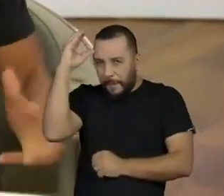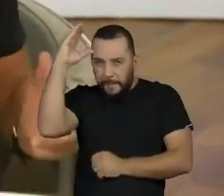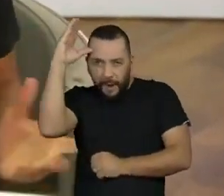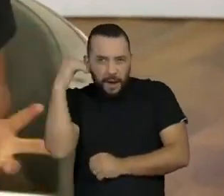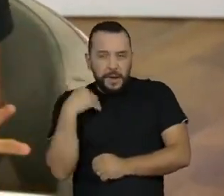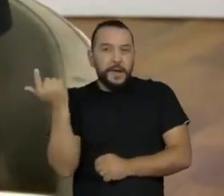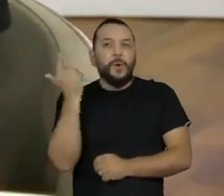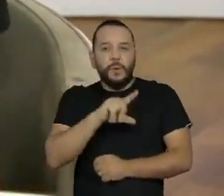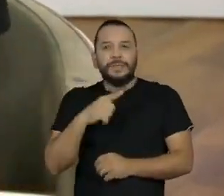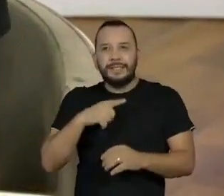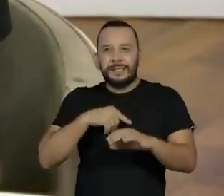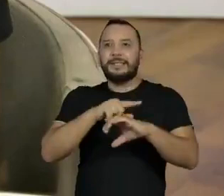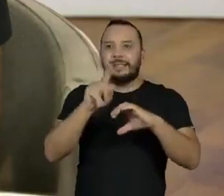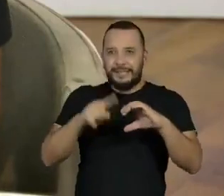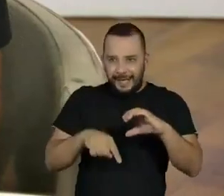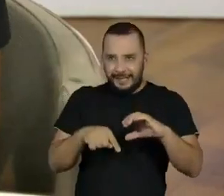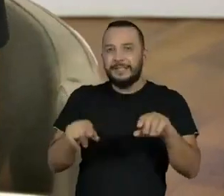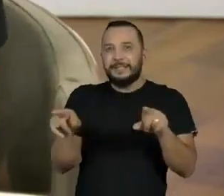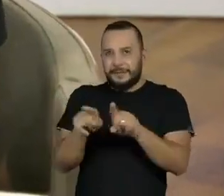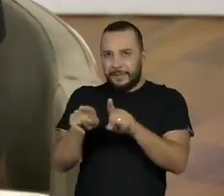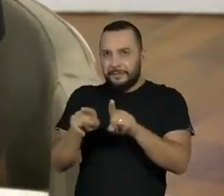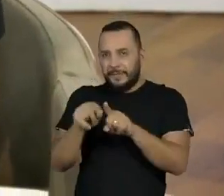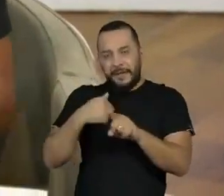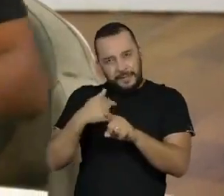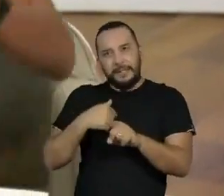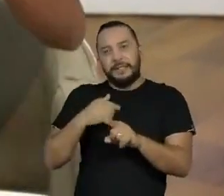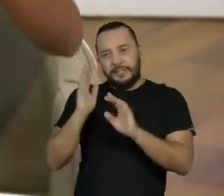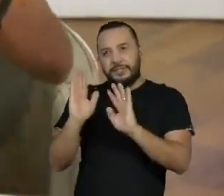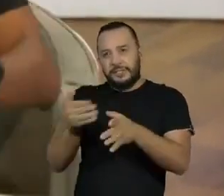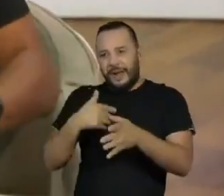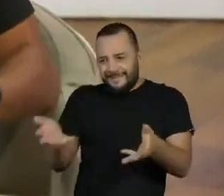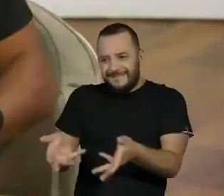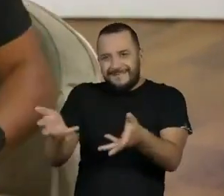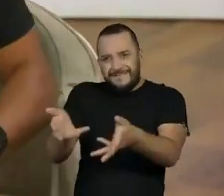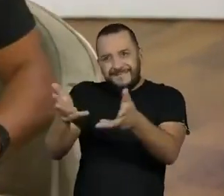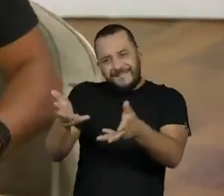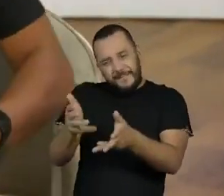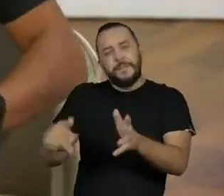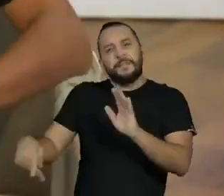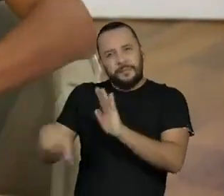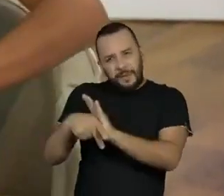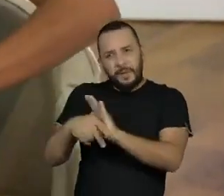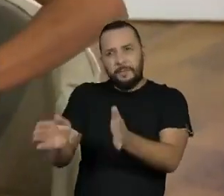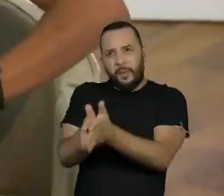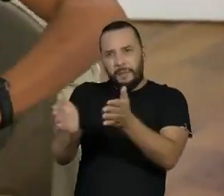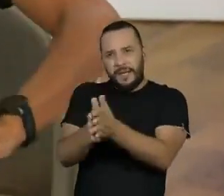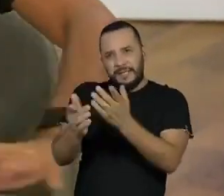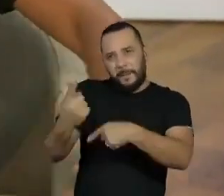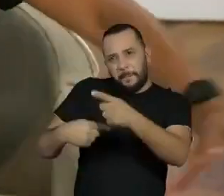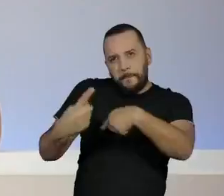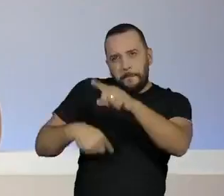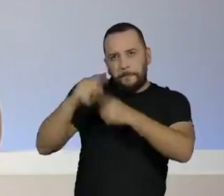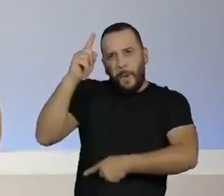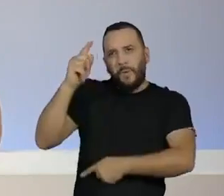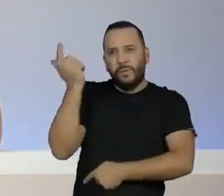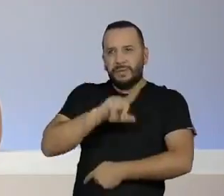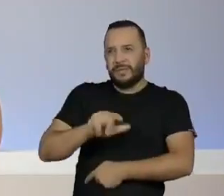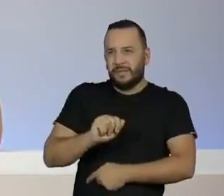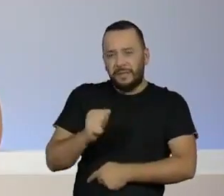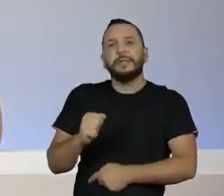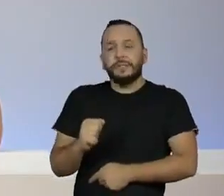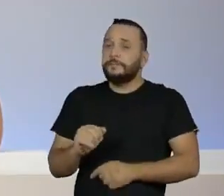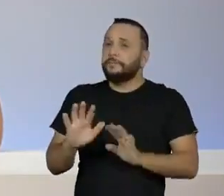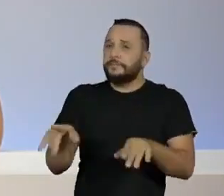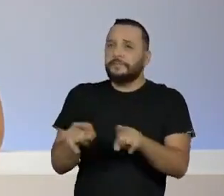aplicar ciência de foguete e vencer a pobreza nessas favelas. E todas as ONGs, Érica, que fazem parte da rede